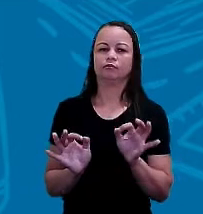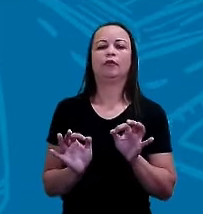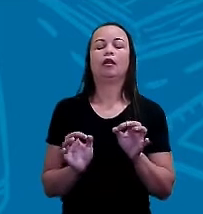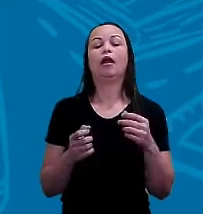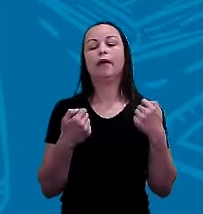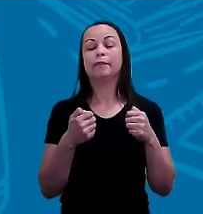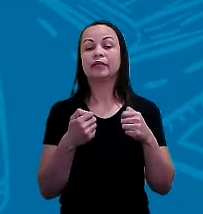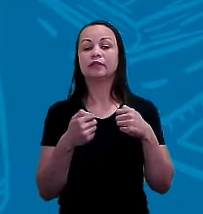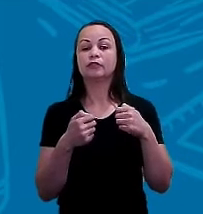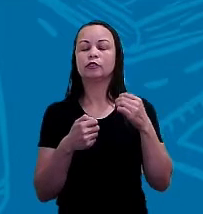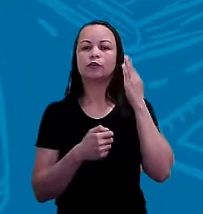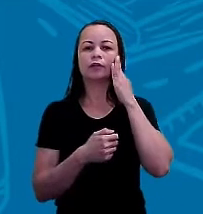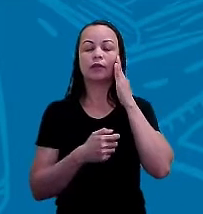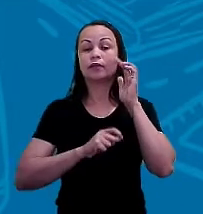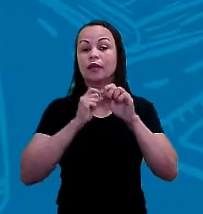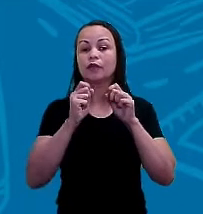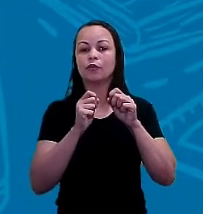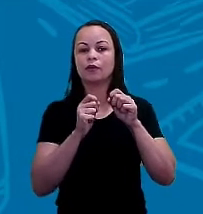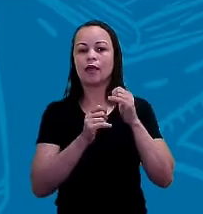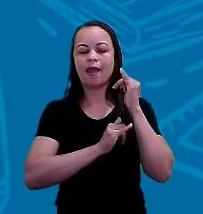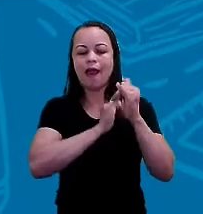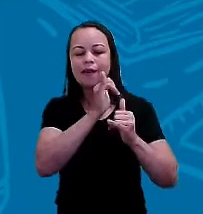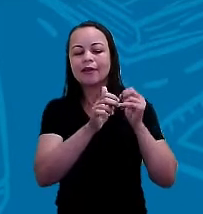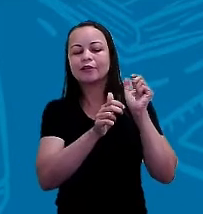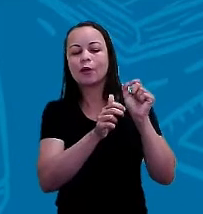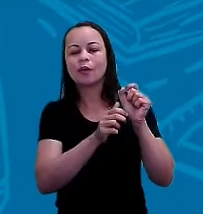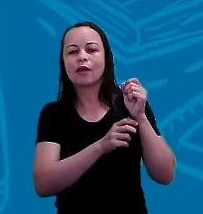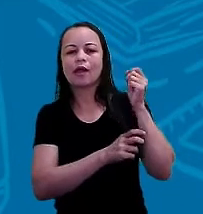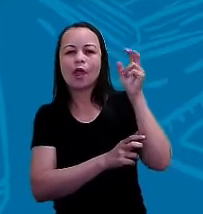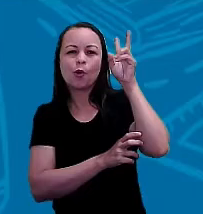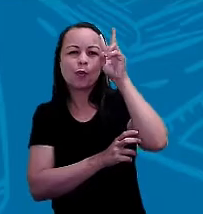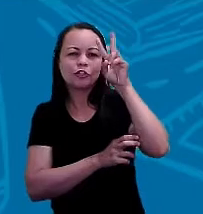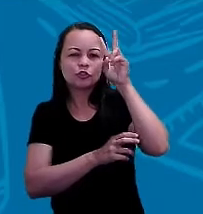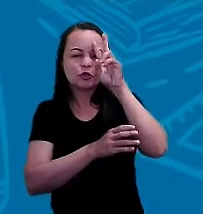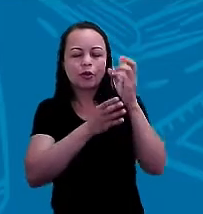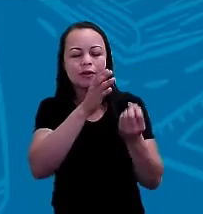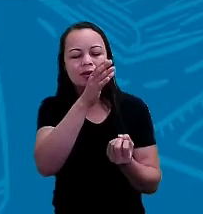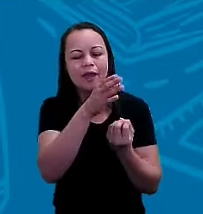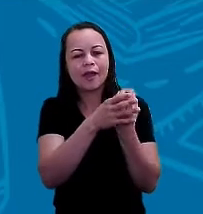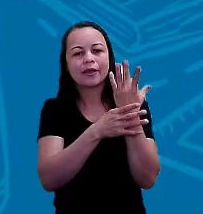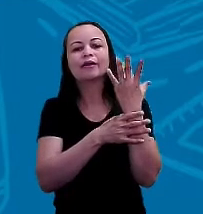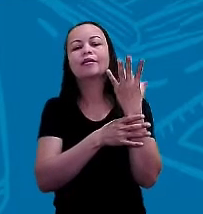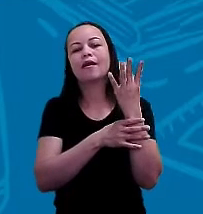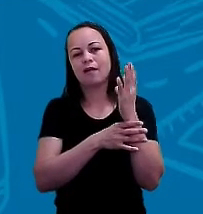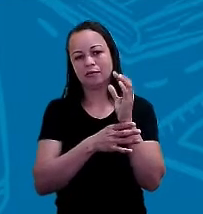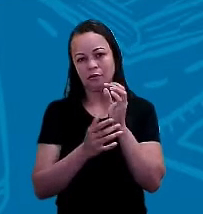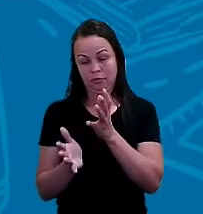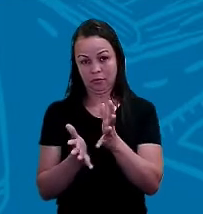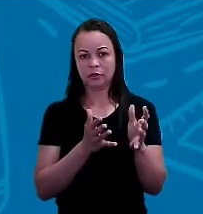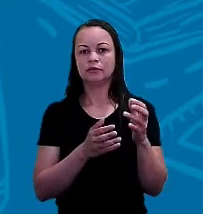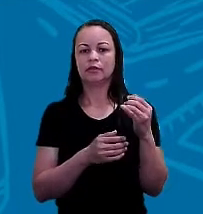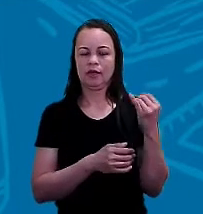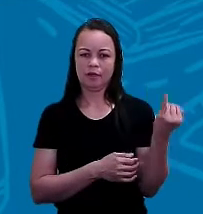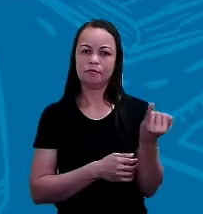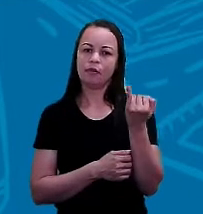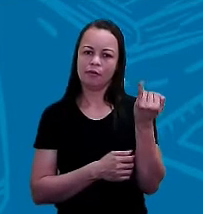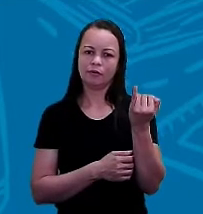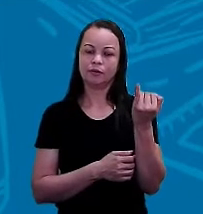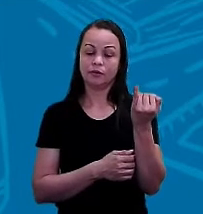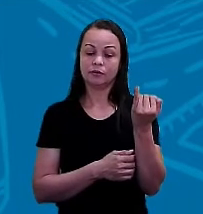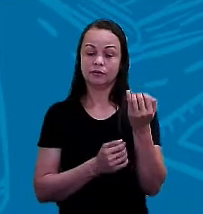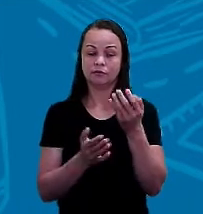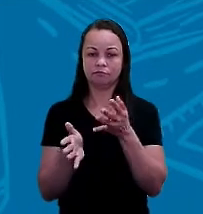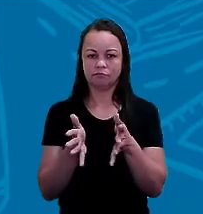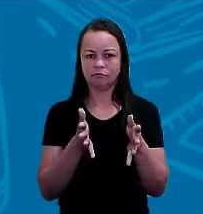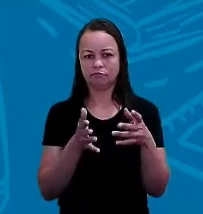que é uma história, né? Uma história para ser criada, defendida, que é o mais importante, né? E